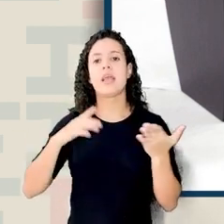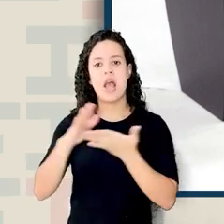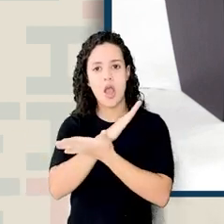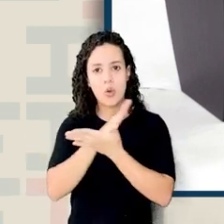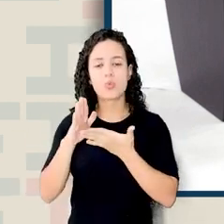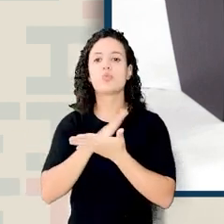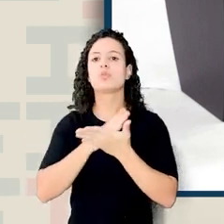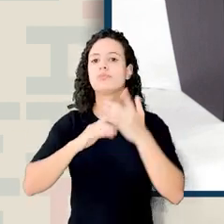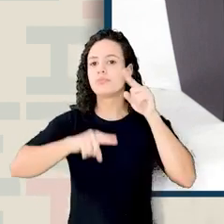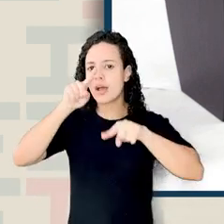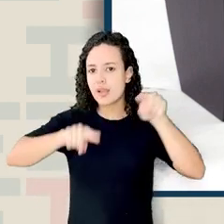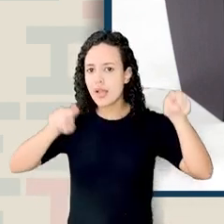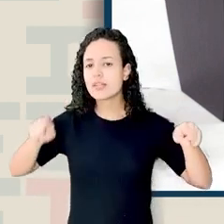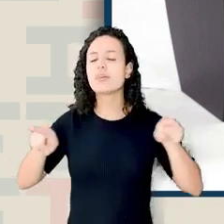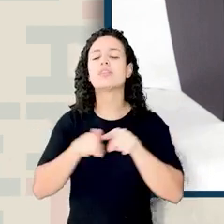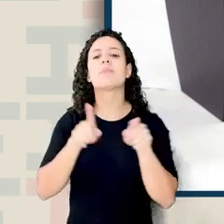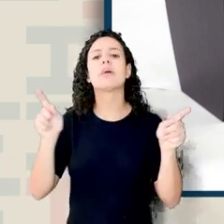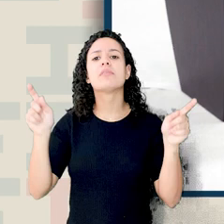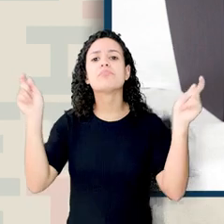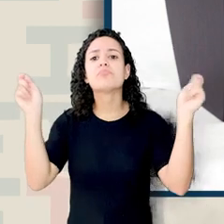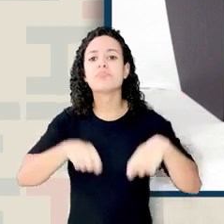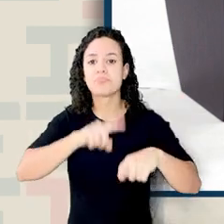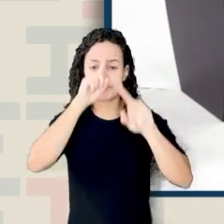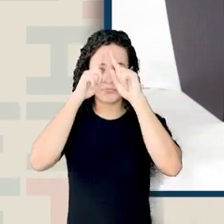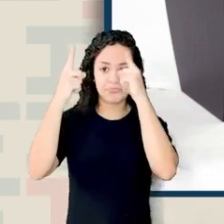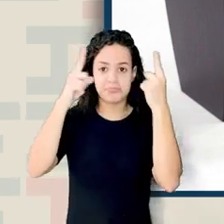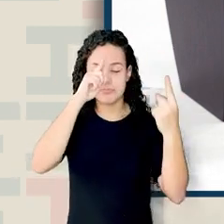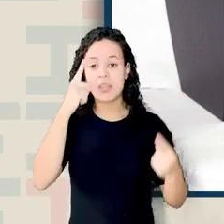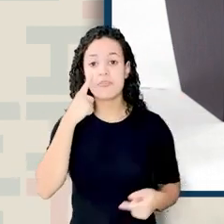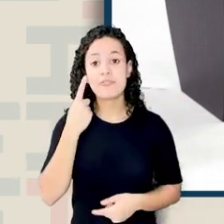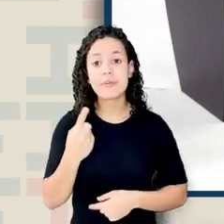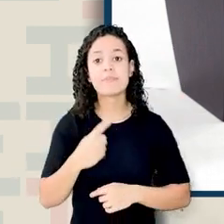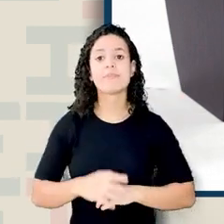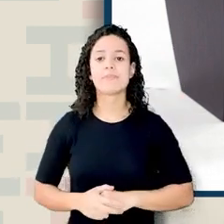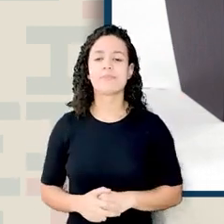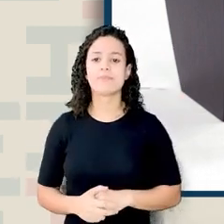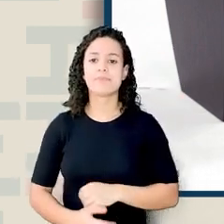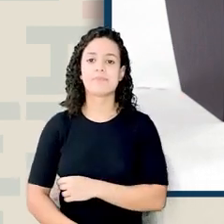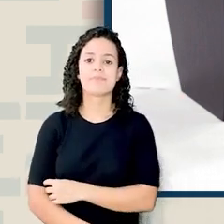e possibilidades também de improvisos.